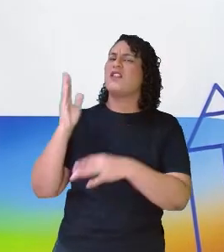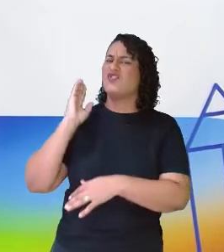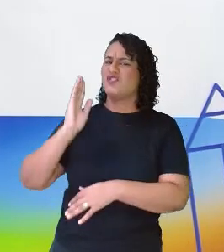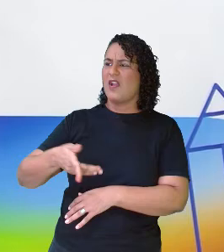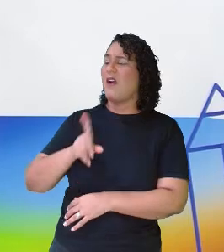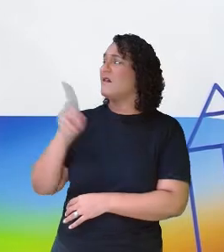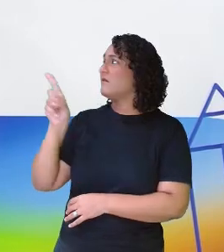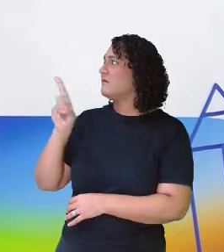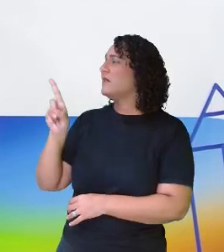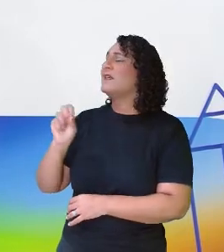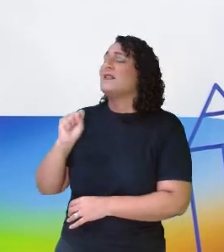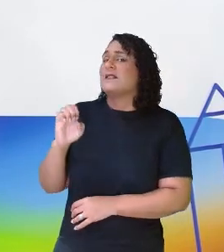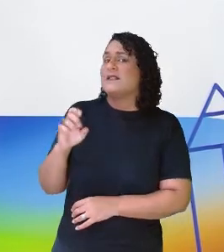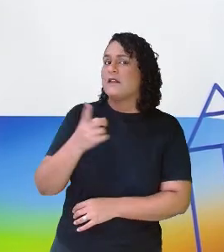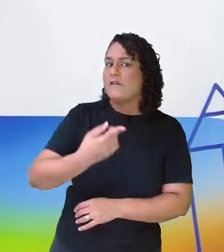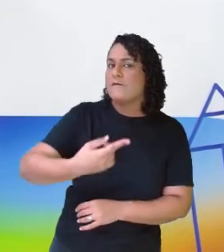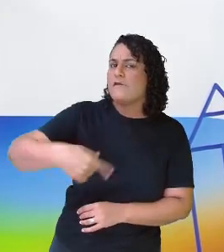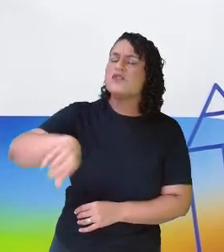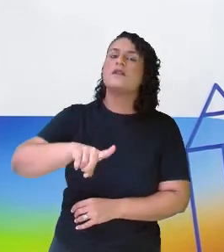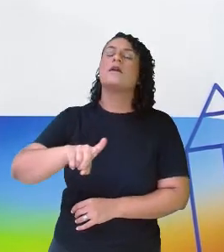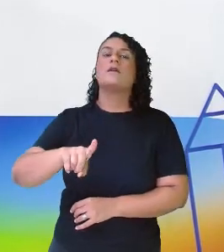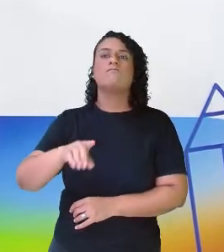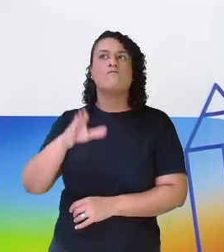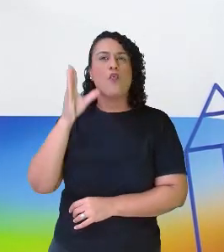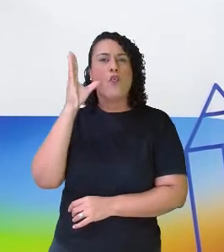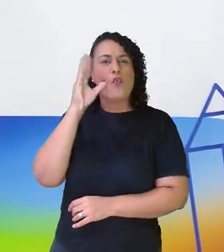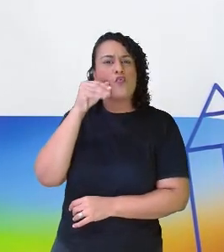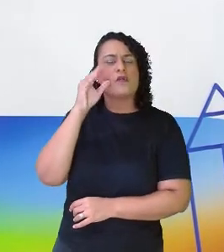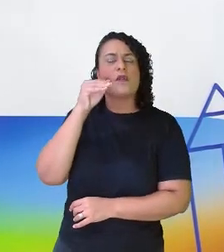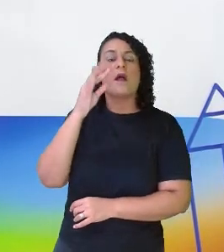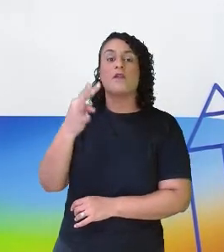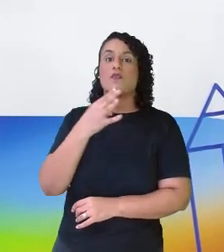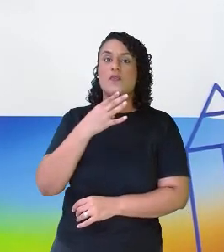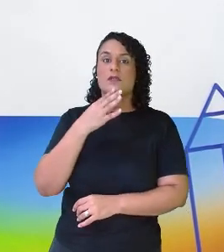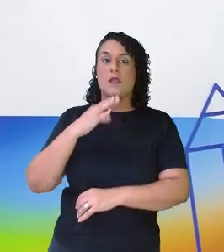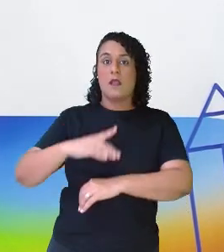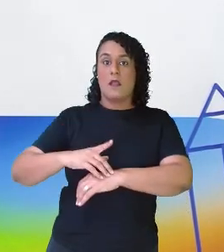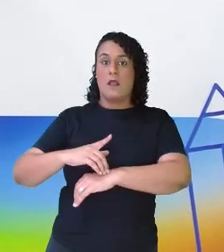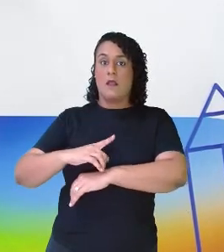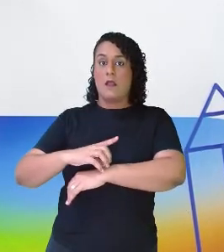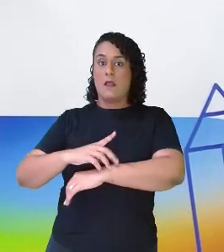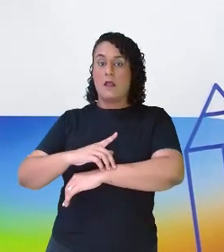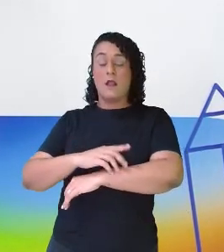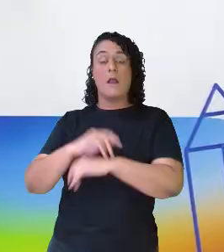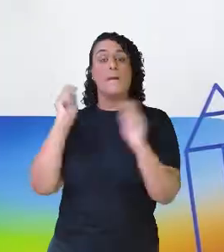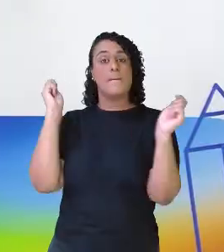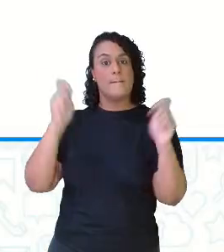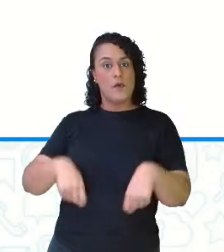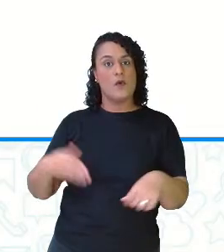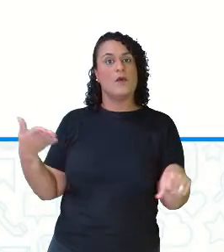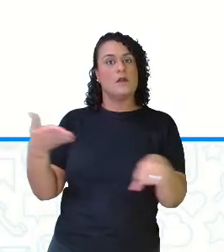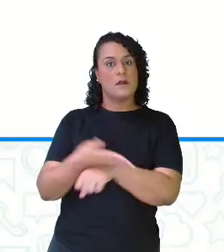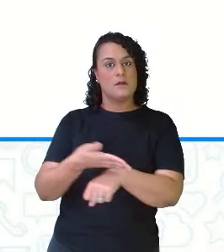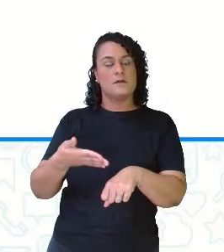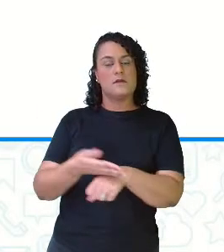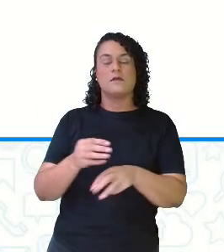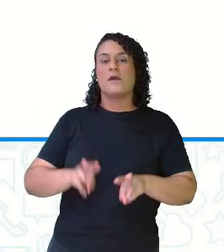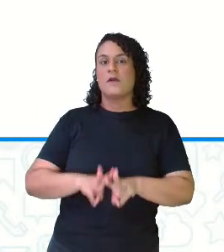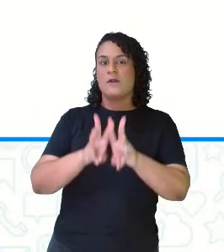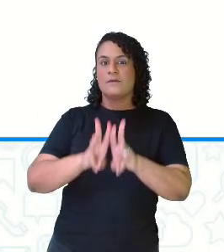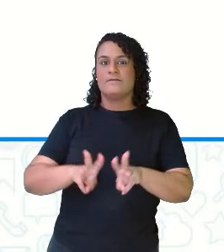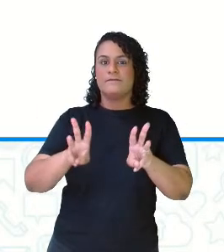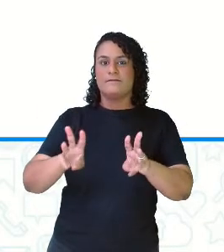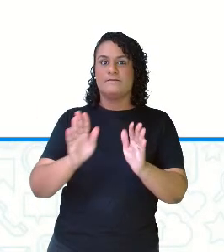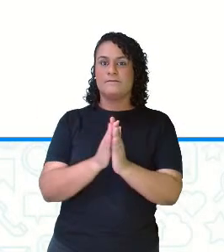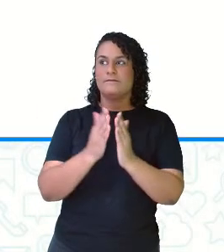dessas pessoas que tem essa curiosidade de conhecer os dinossauros, Você pode acessar lá na árvore do livro, esse livro